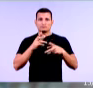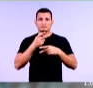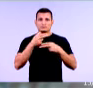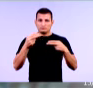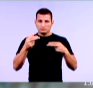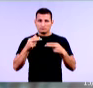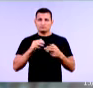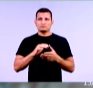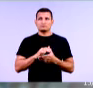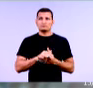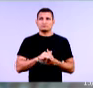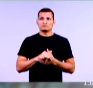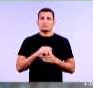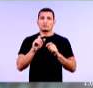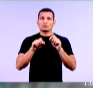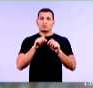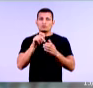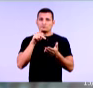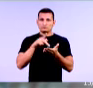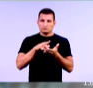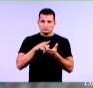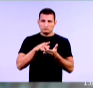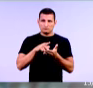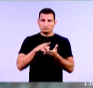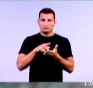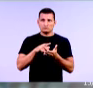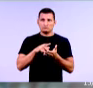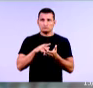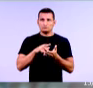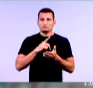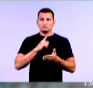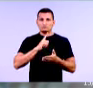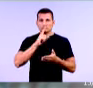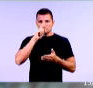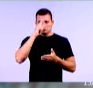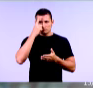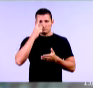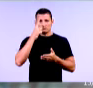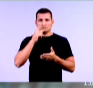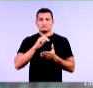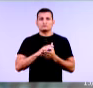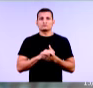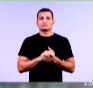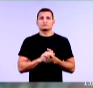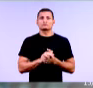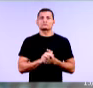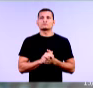no caso, o que existe, que segue as ideias definidas acerca daquele objeto.